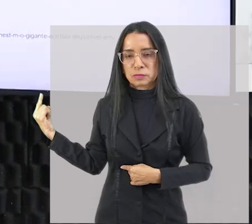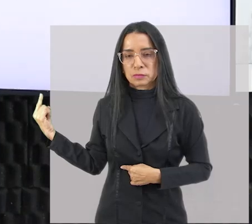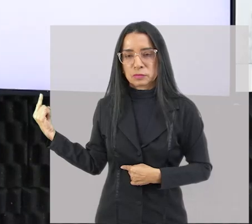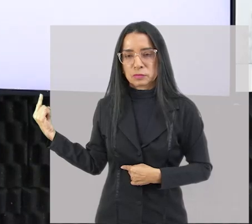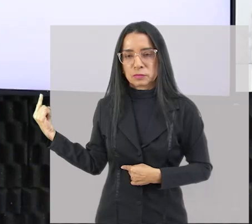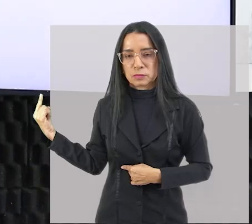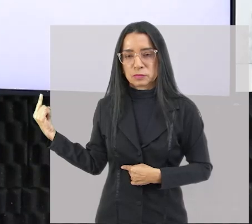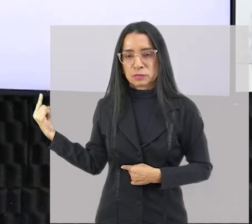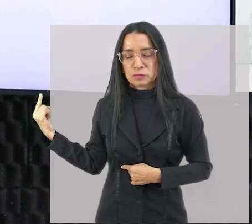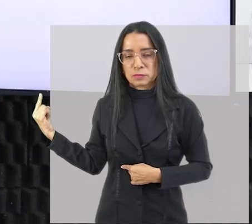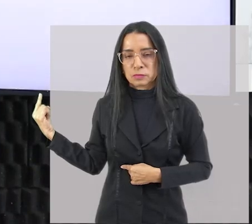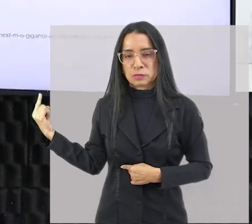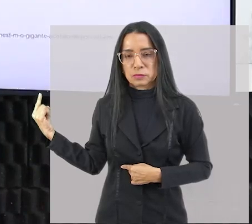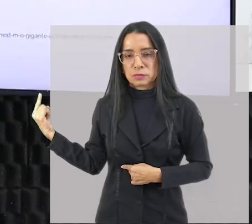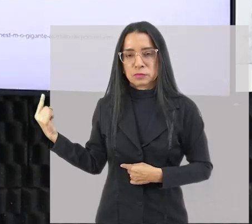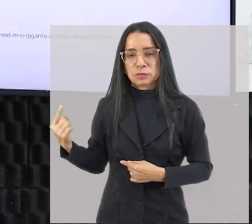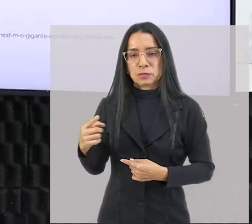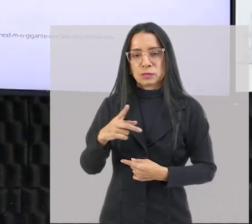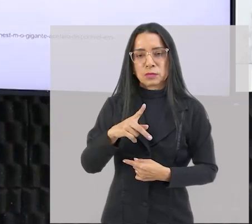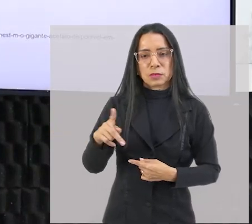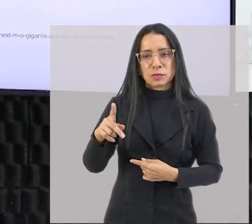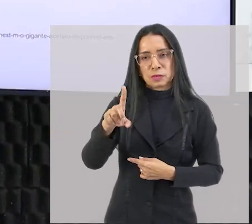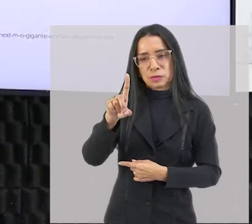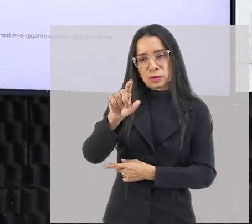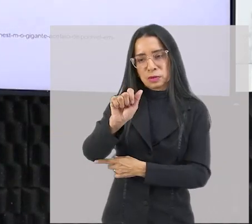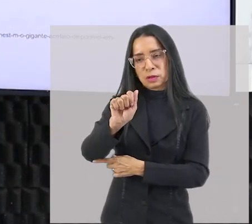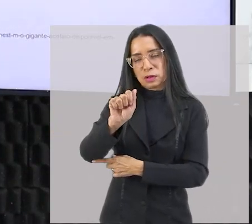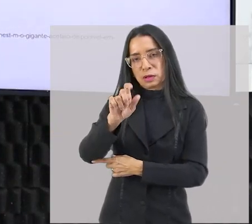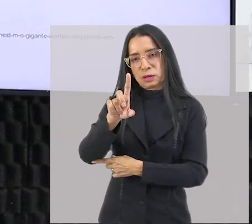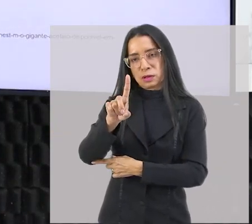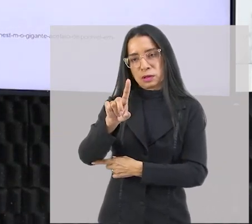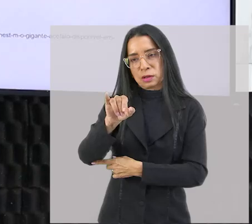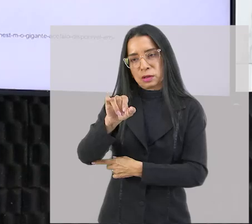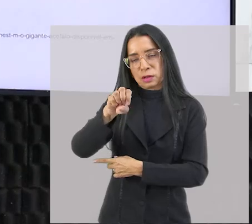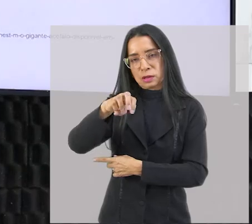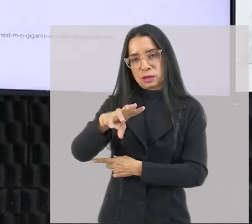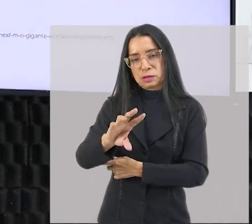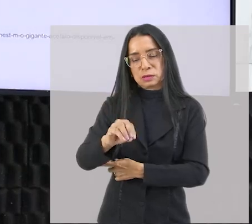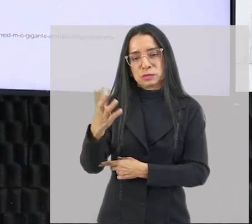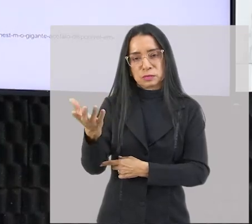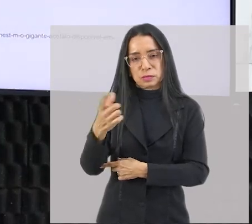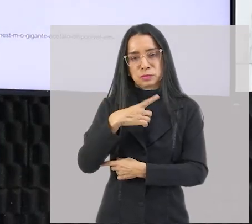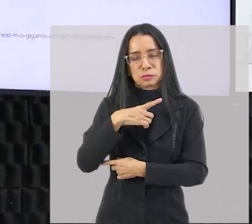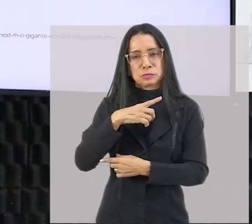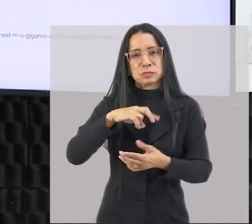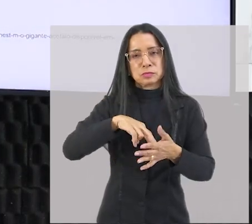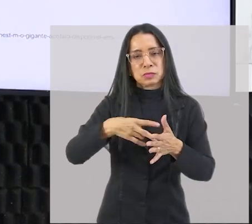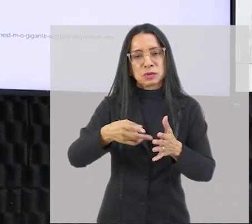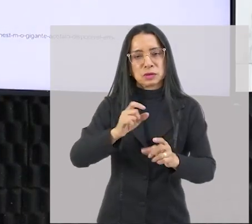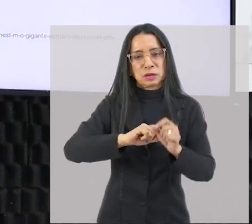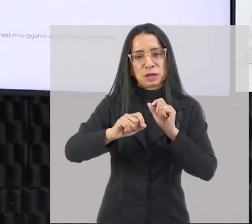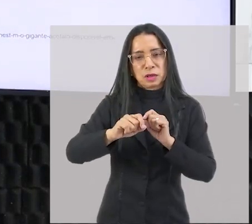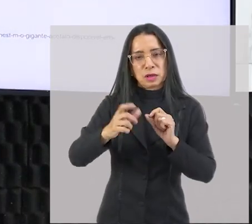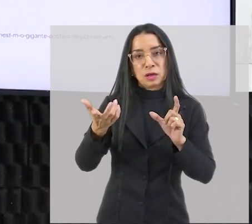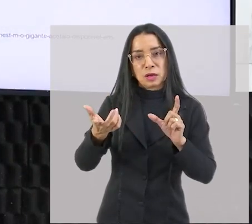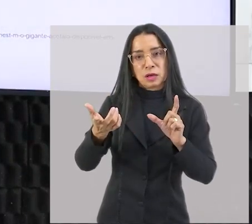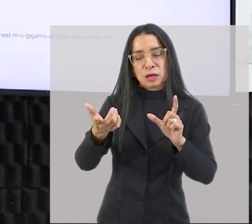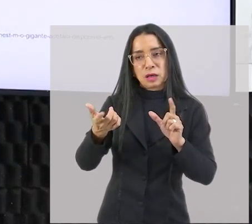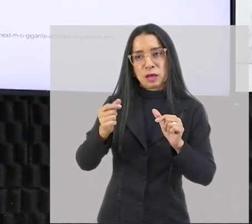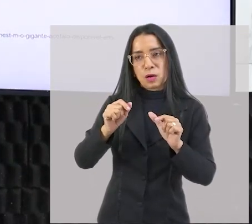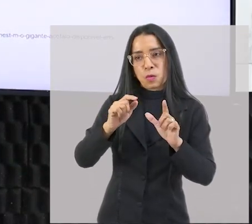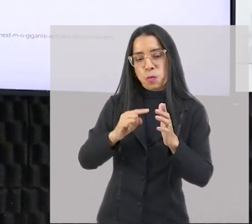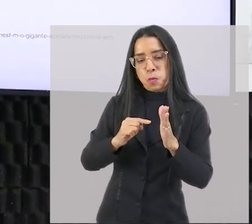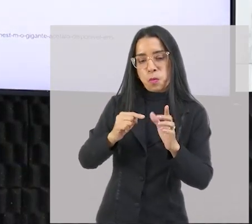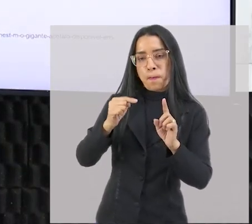Ernst. Professor, mas tem dadaísmo, o senhor colocou surrealismo? O dadaísmo, ele é o gatilho para o